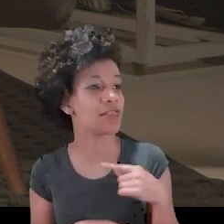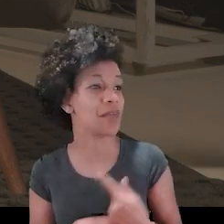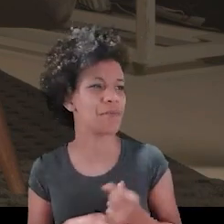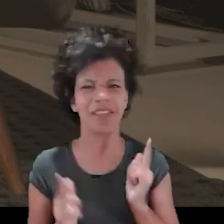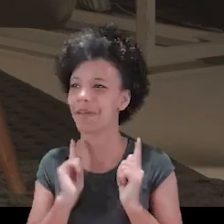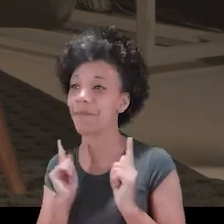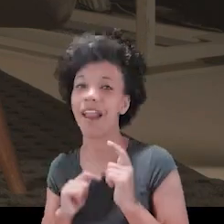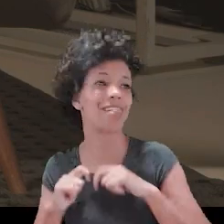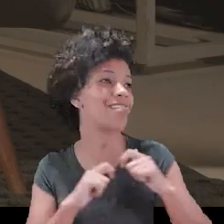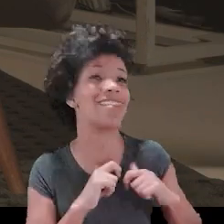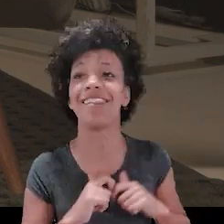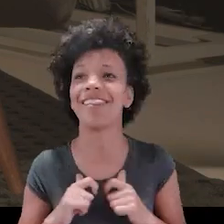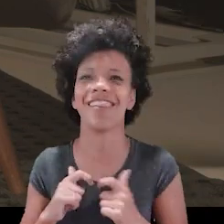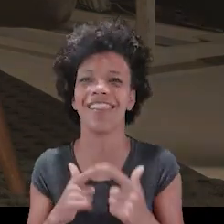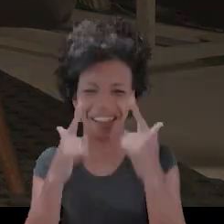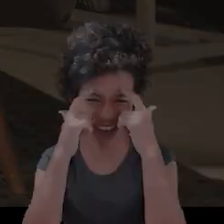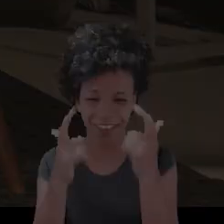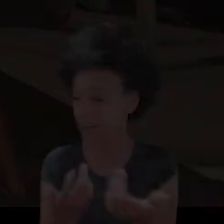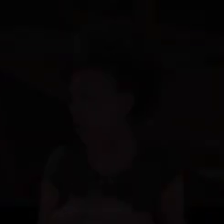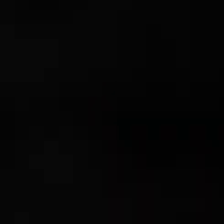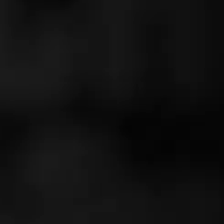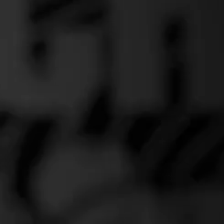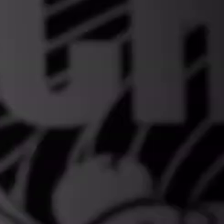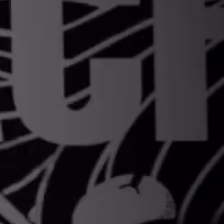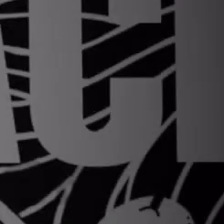depositar balada beijando-a